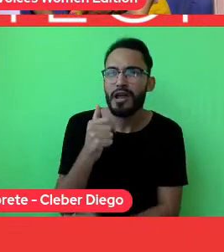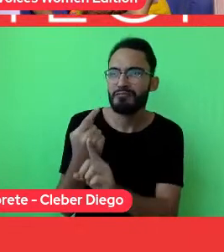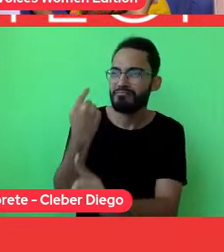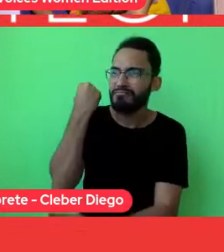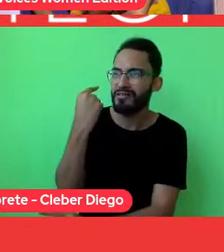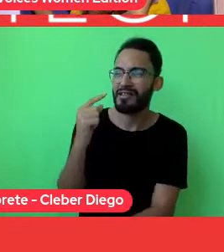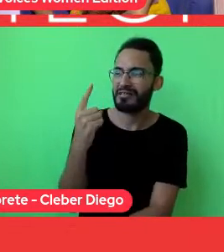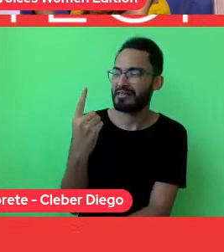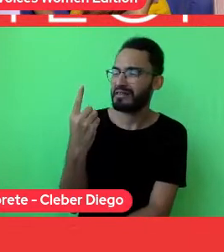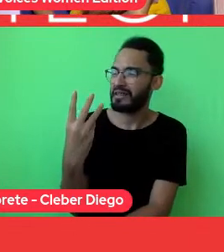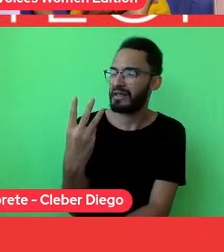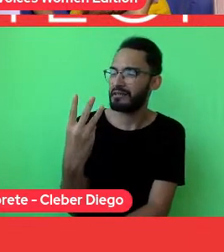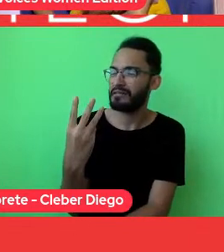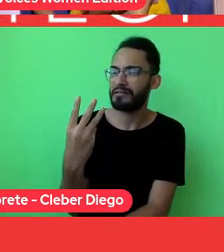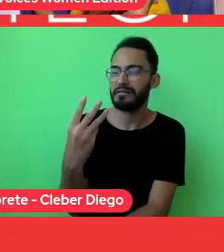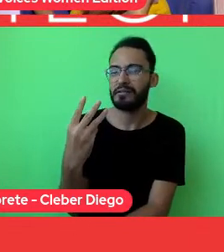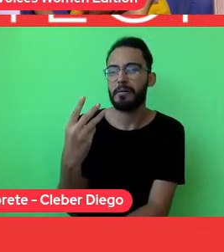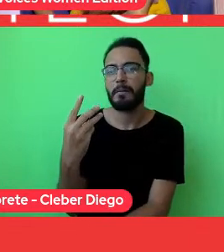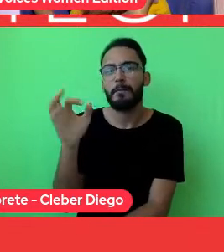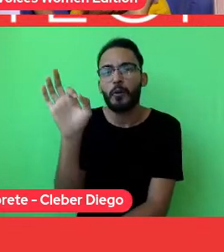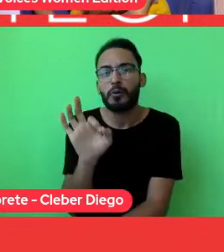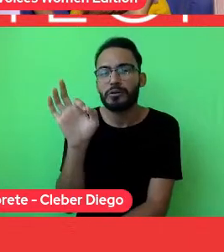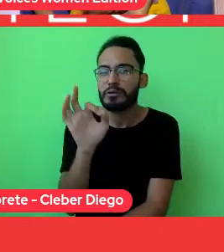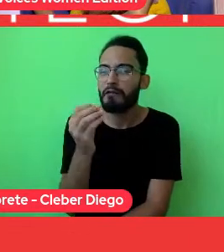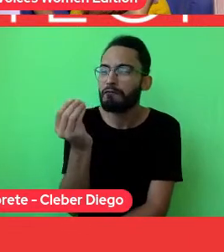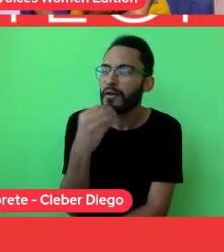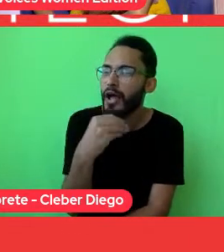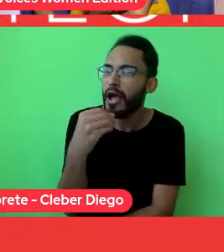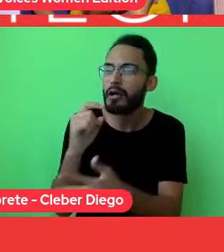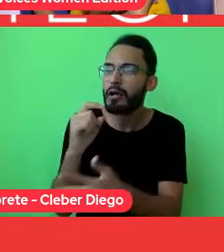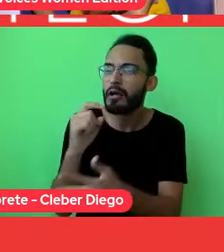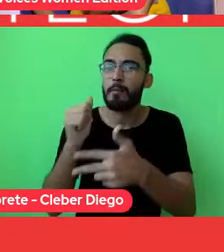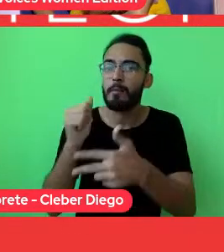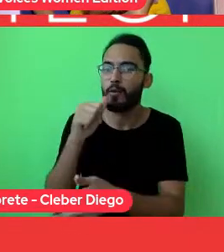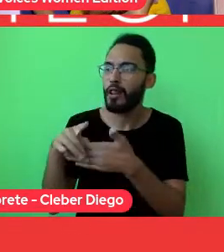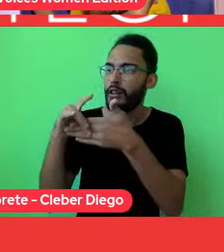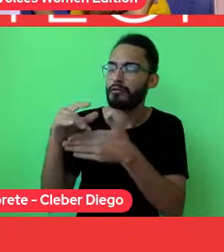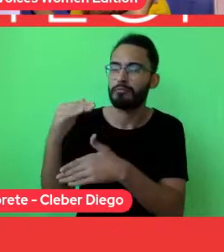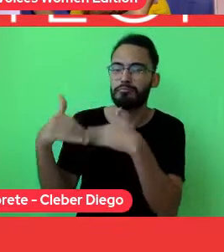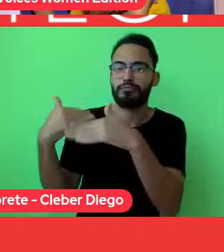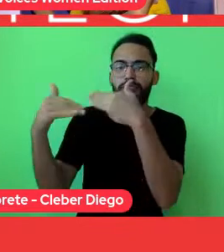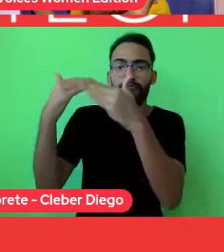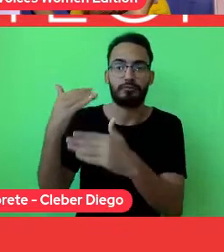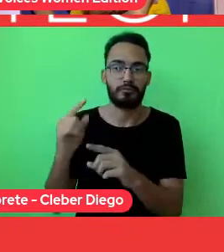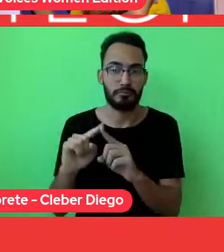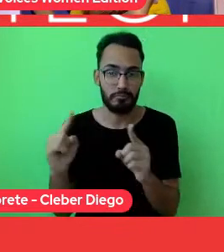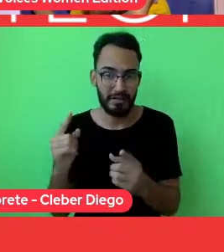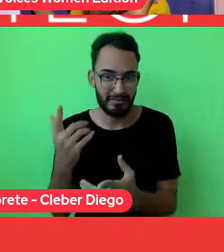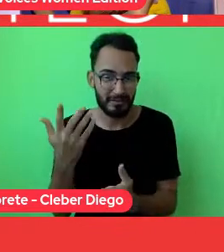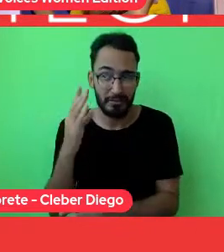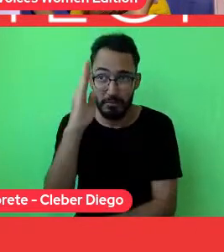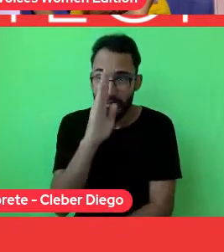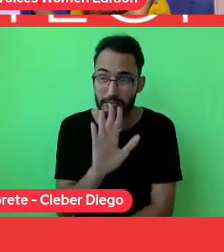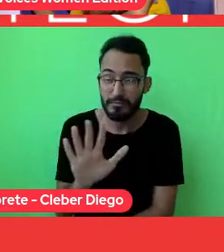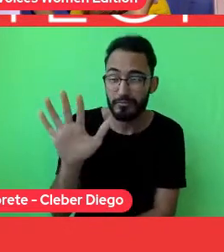Né? Para pessoas negras, né, esse número é na casa de 56%, né, na população brasileira,